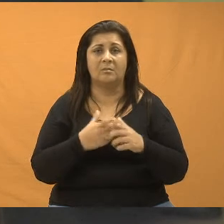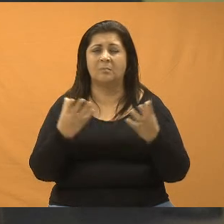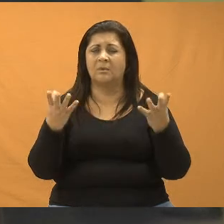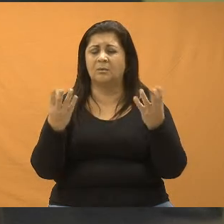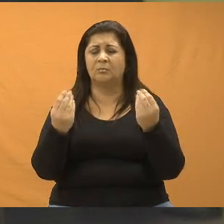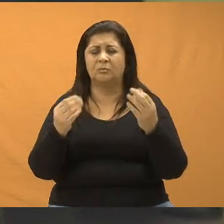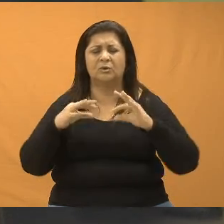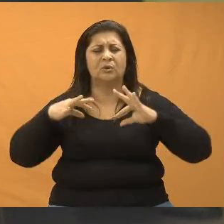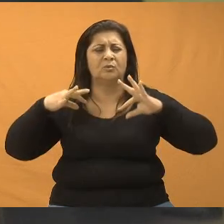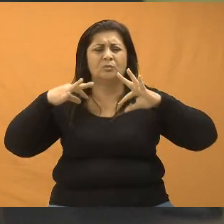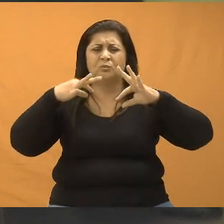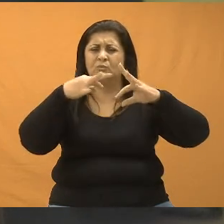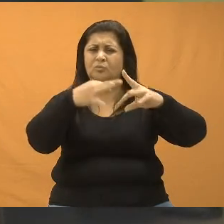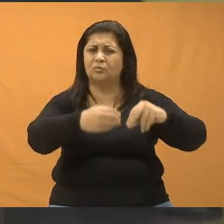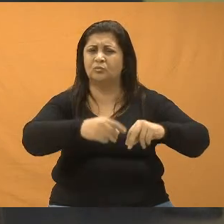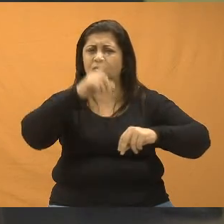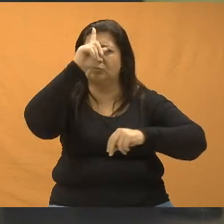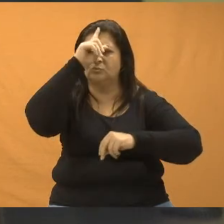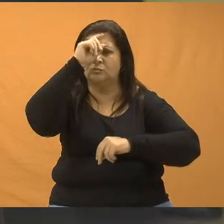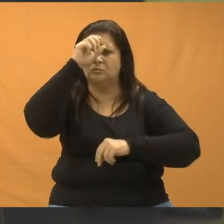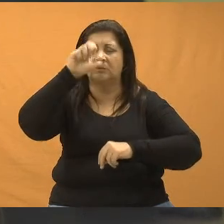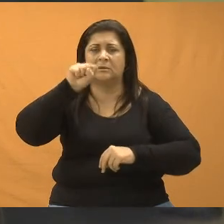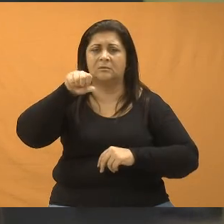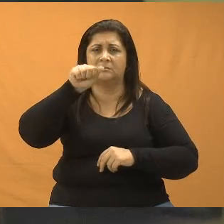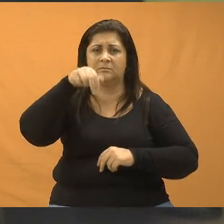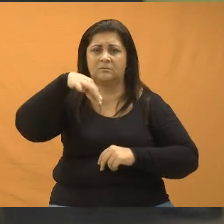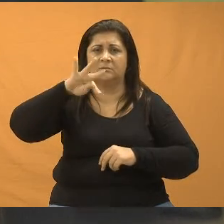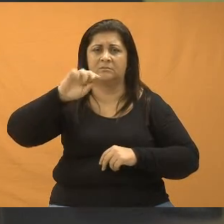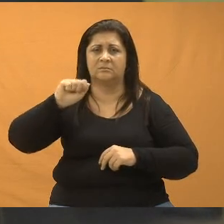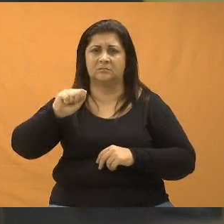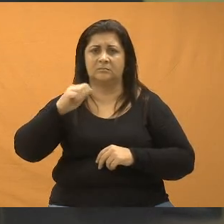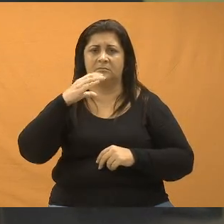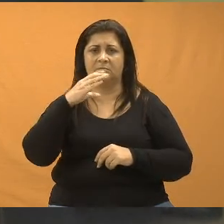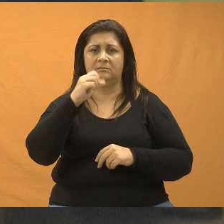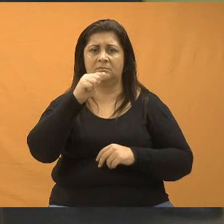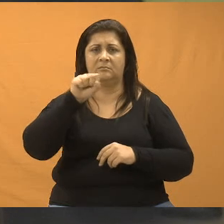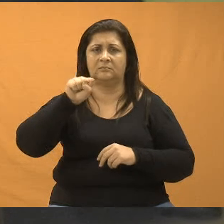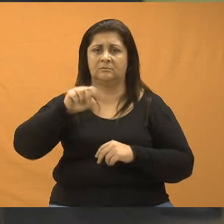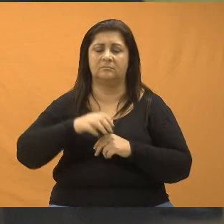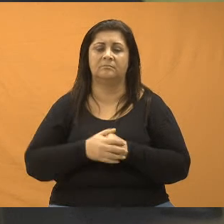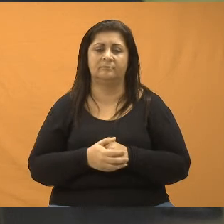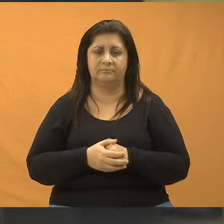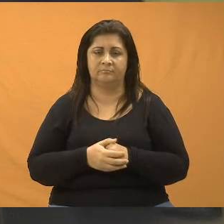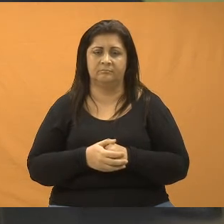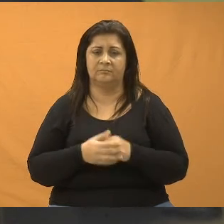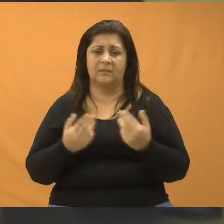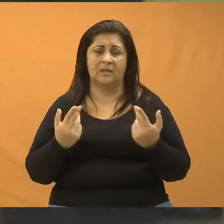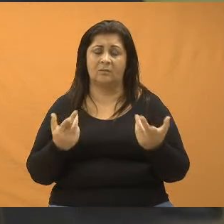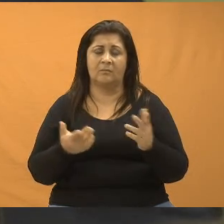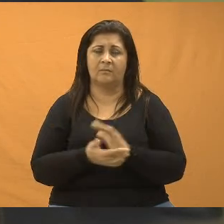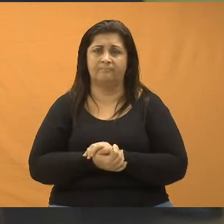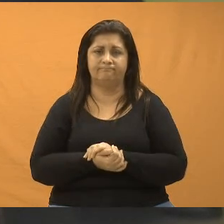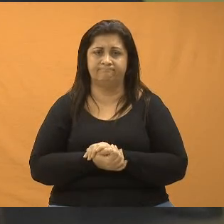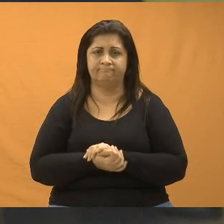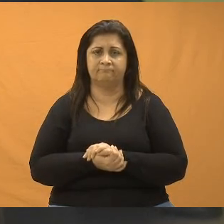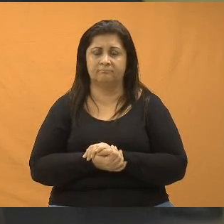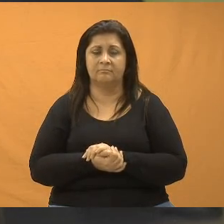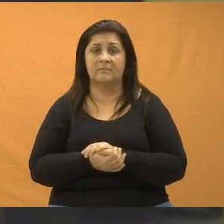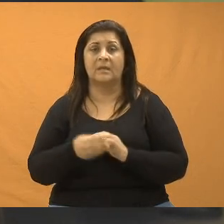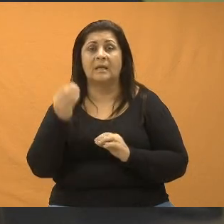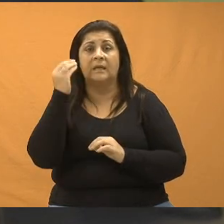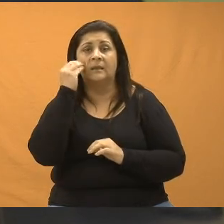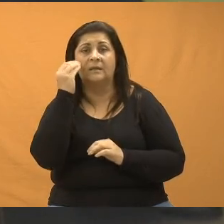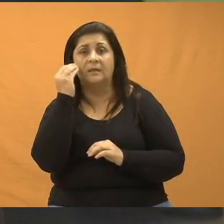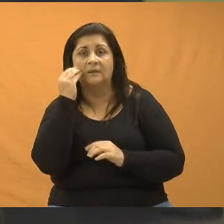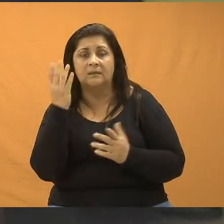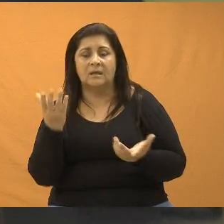a todas as Santa Casas no Brasil hoje. São diversas Santa Casas que estão na mesma situação. Então, buscar uma